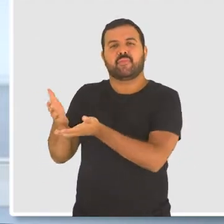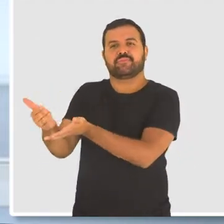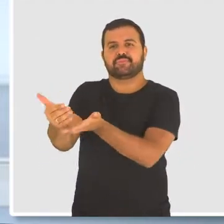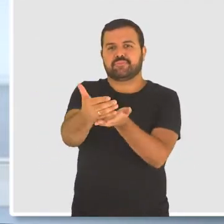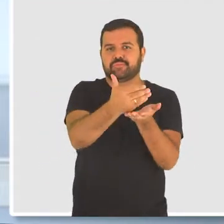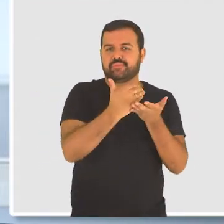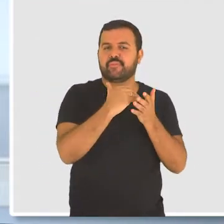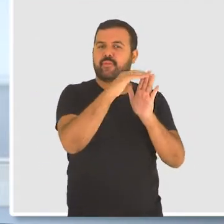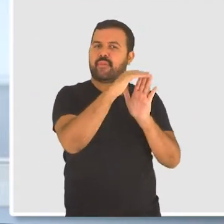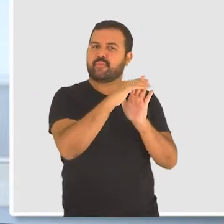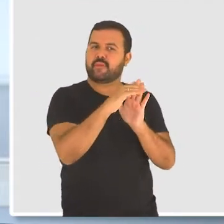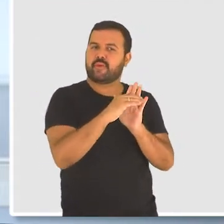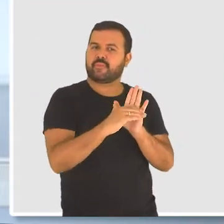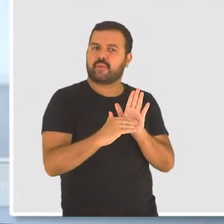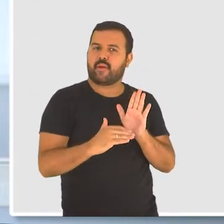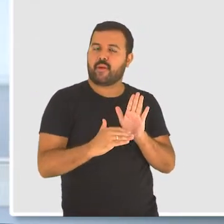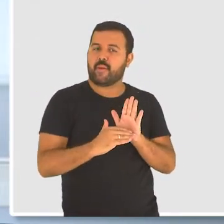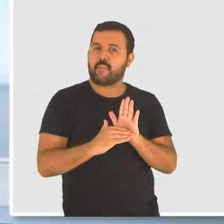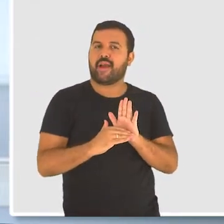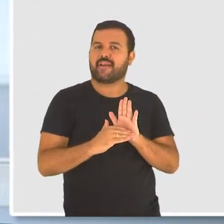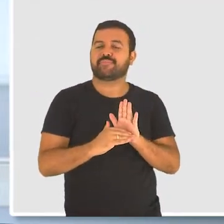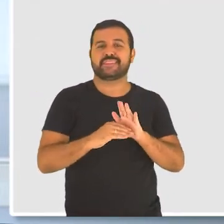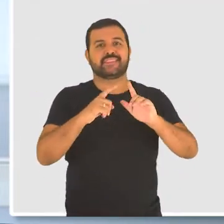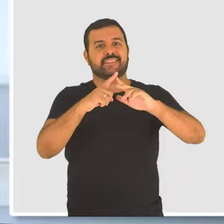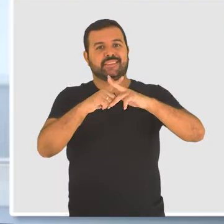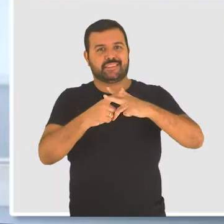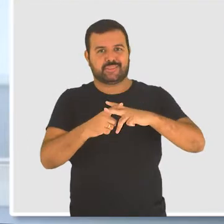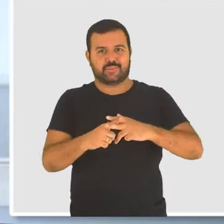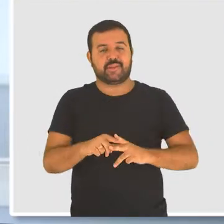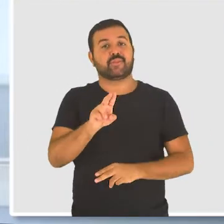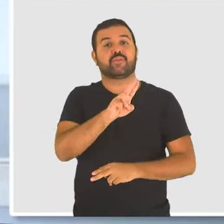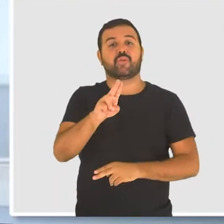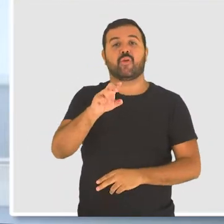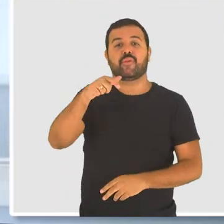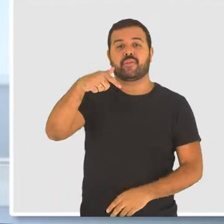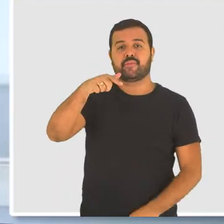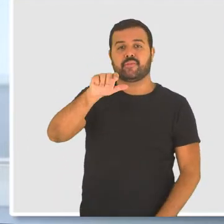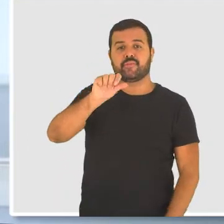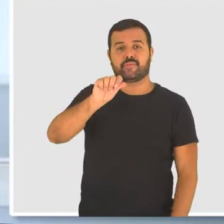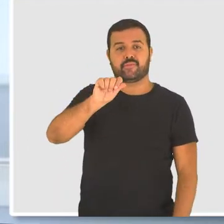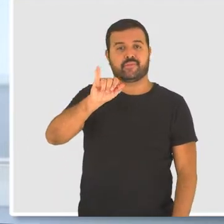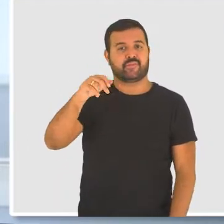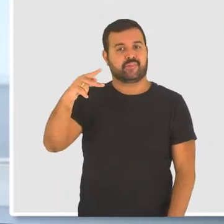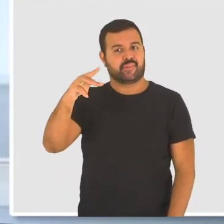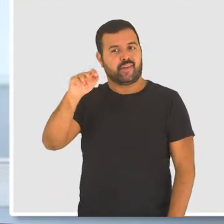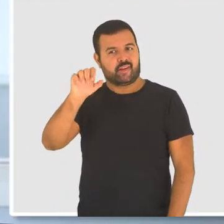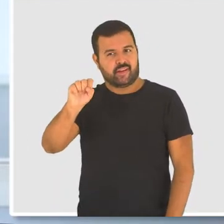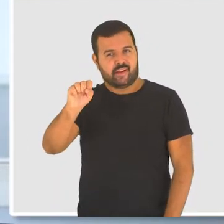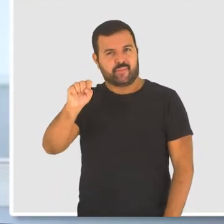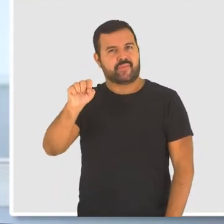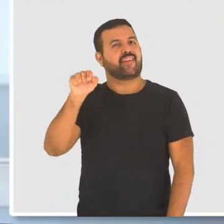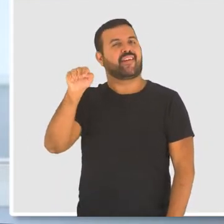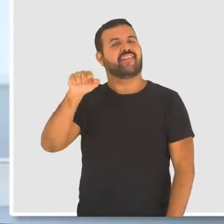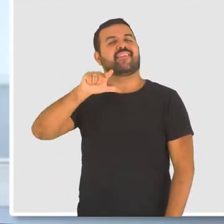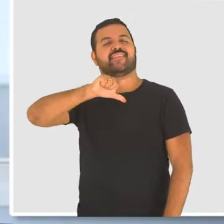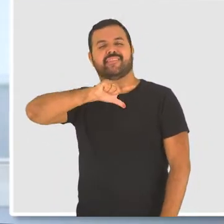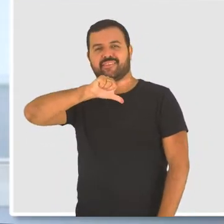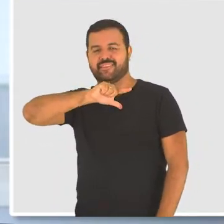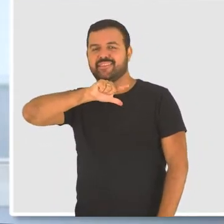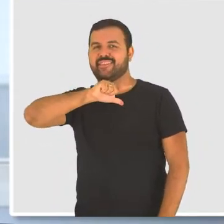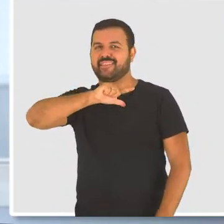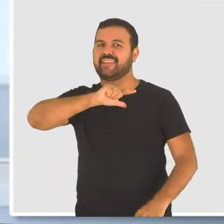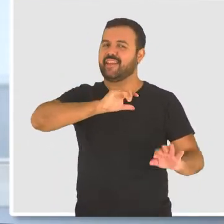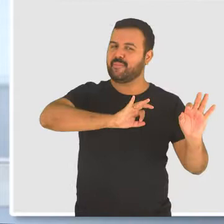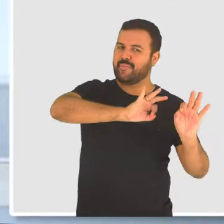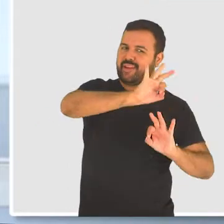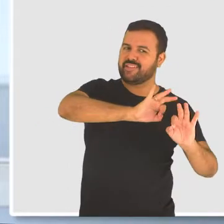Reunimos esses elementos num instrumento que nós chamamos de CAIPES e que contém esses elementos, tanto